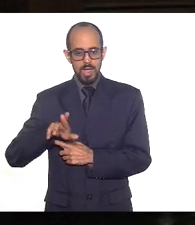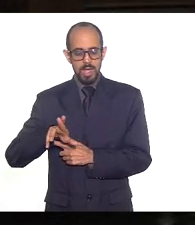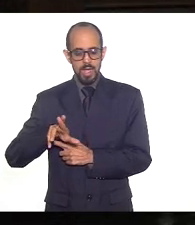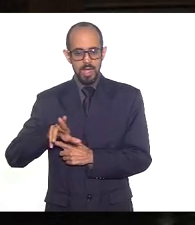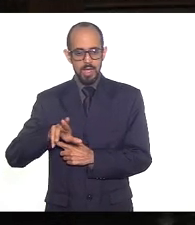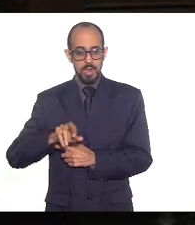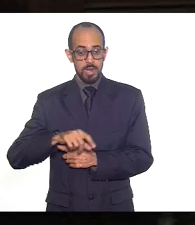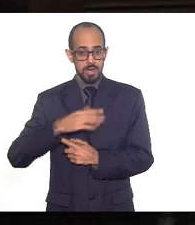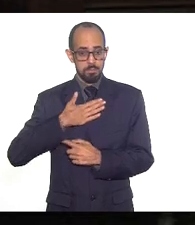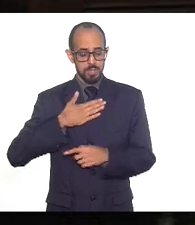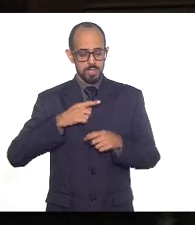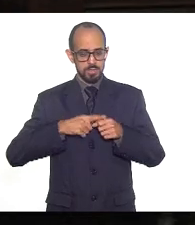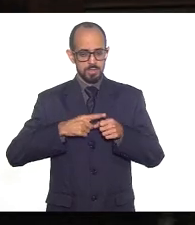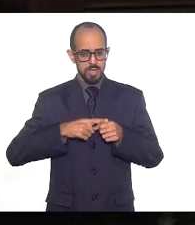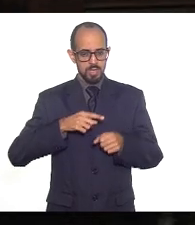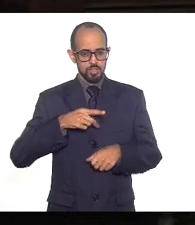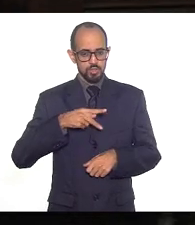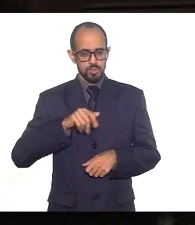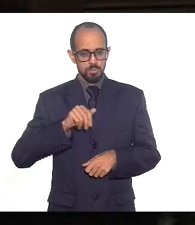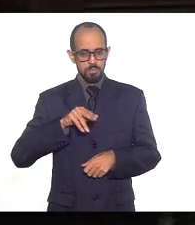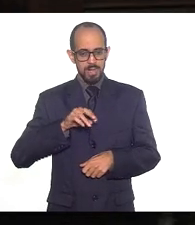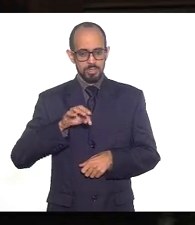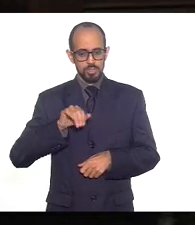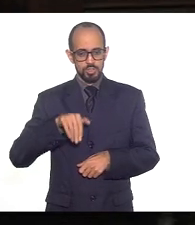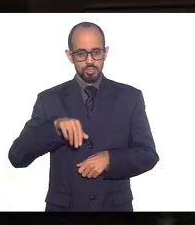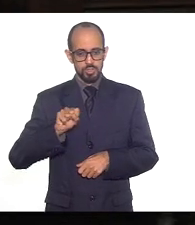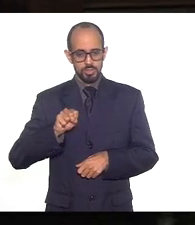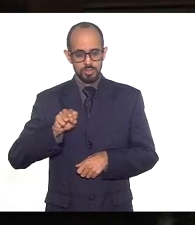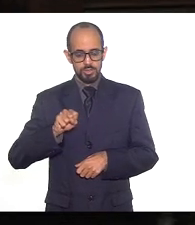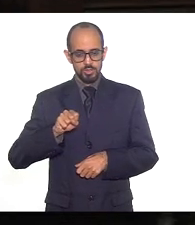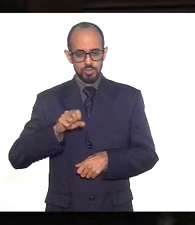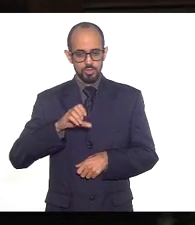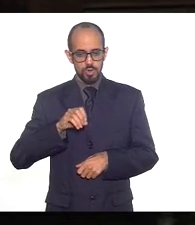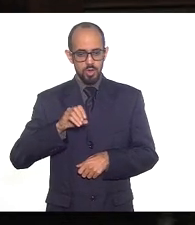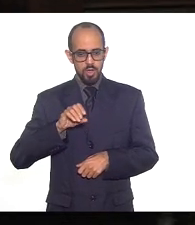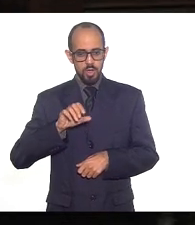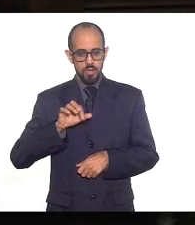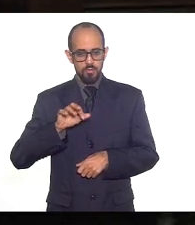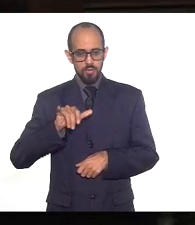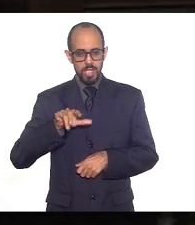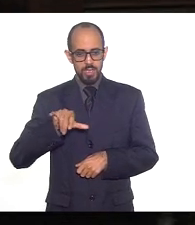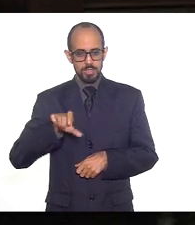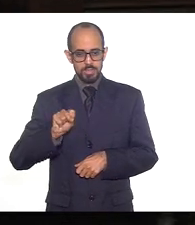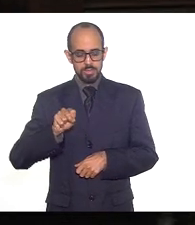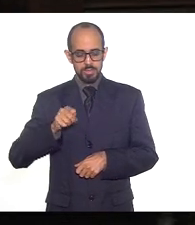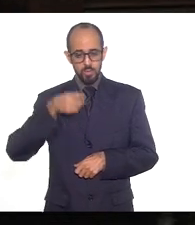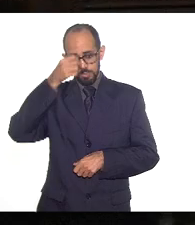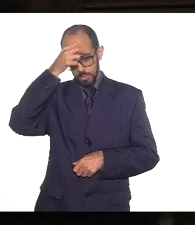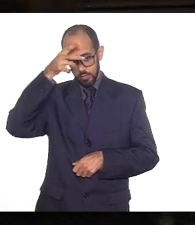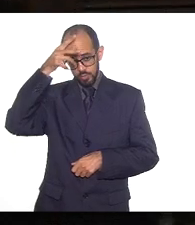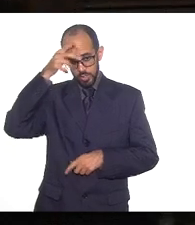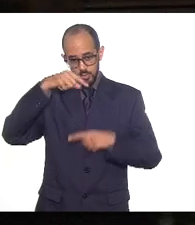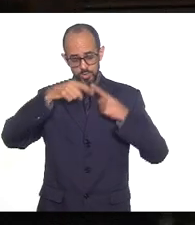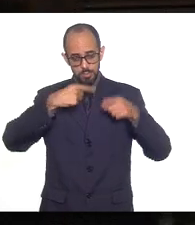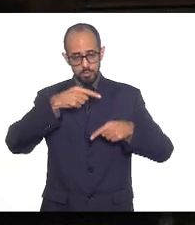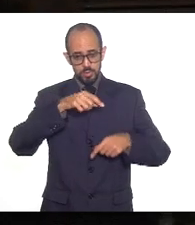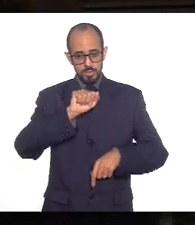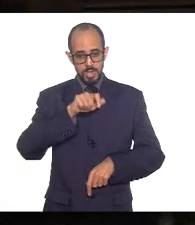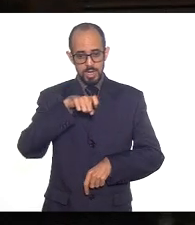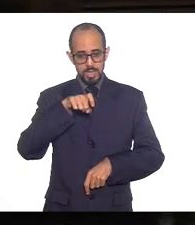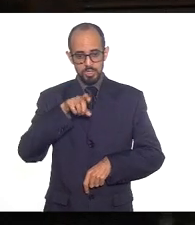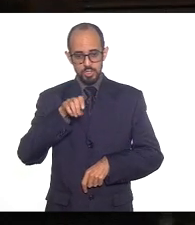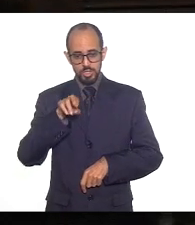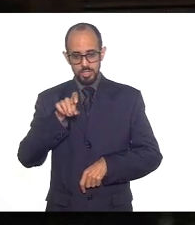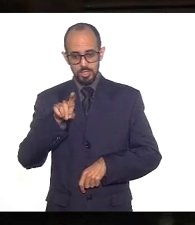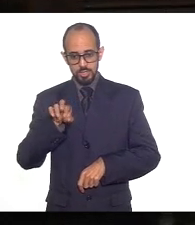época e o prefeito e depois o Alexandre Lisboa Prefeito tivemos a honra